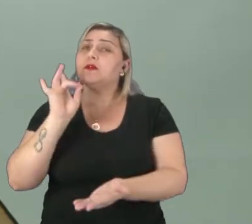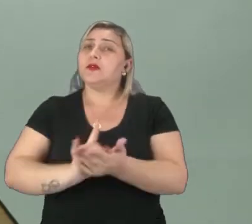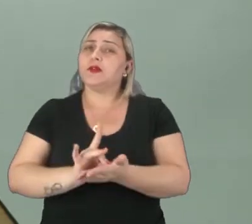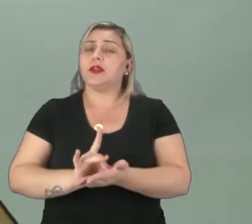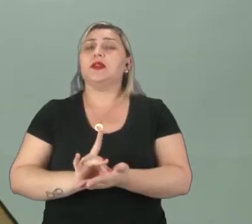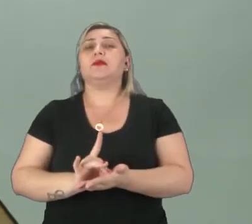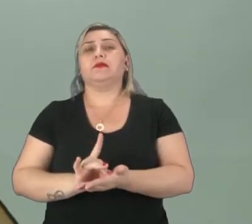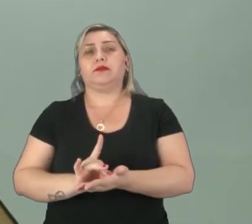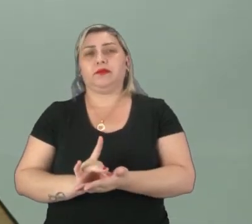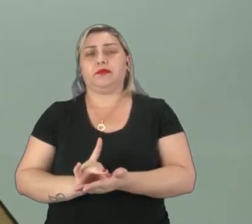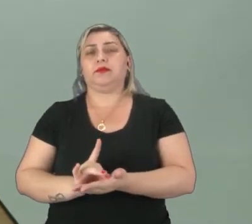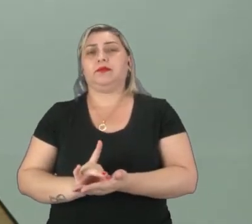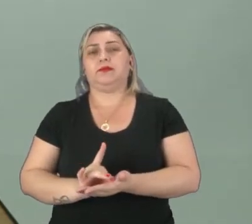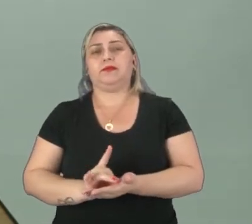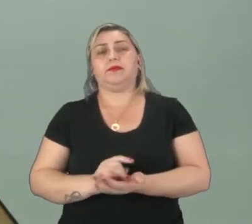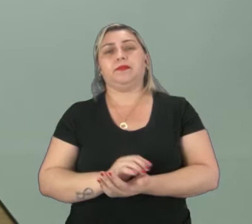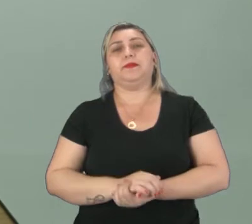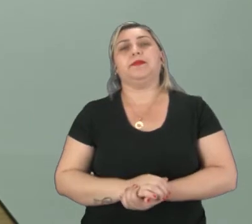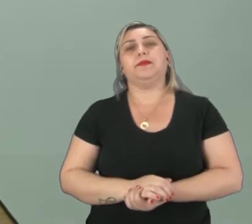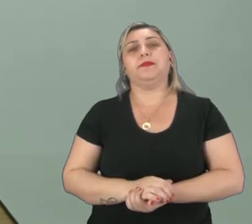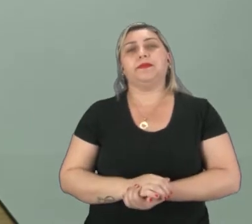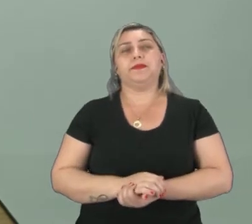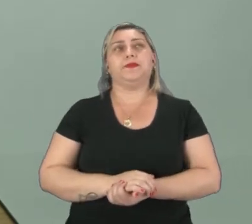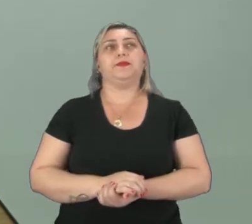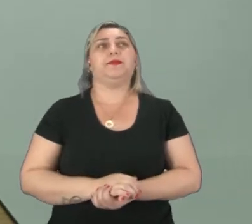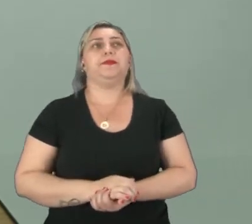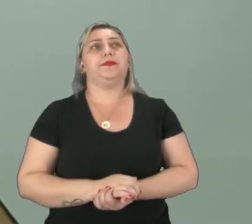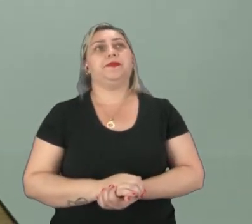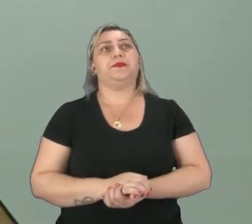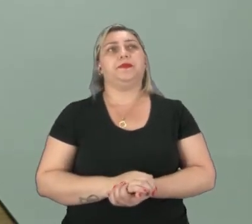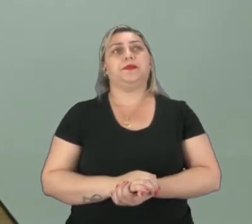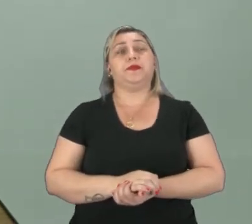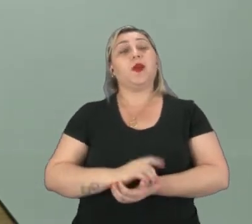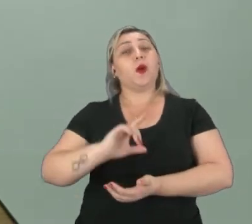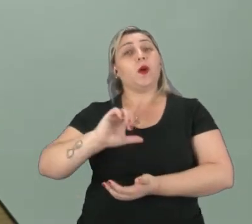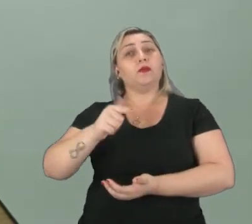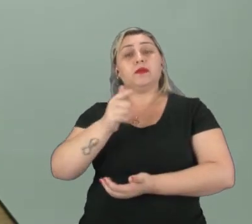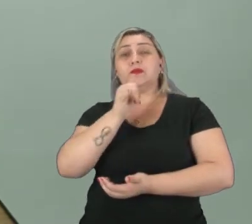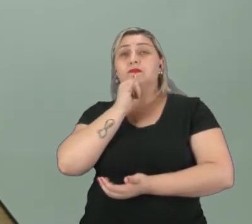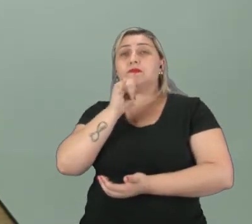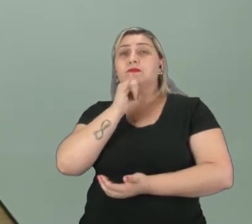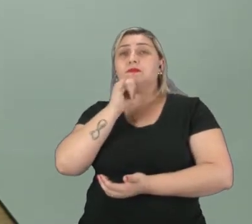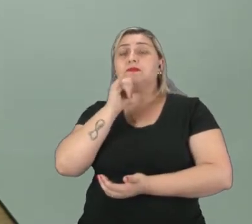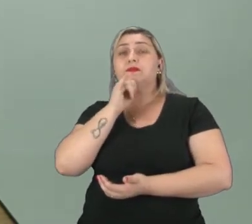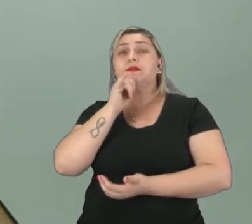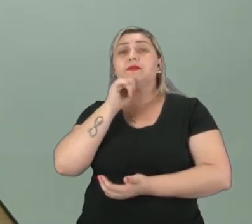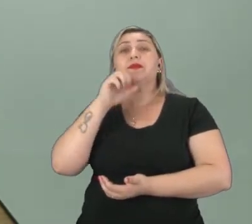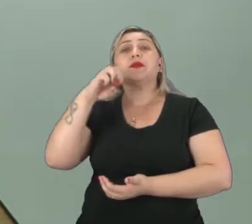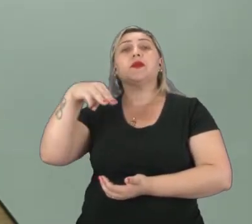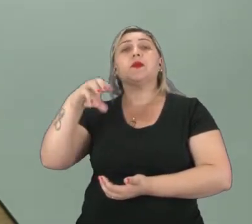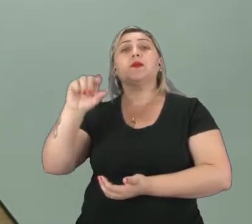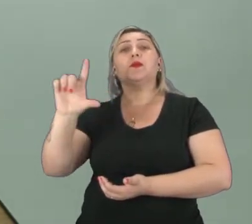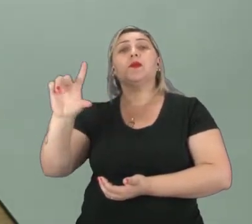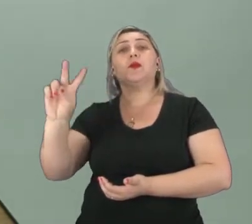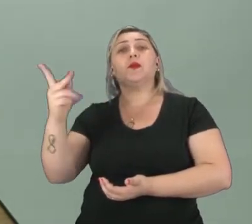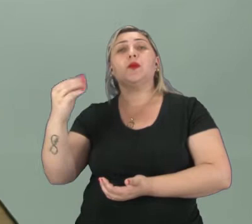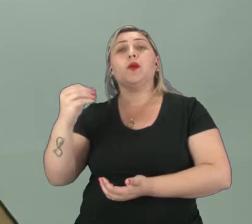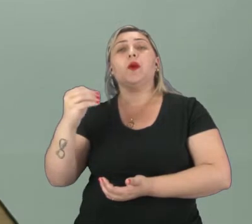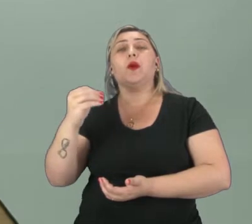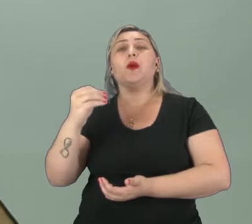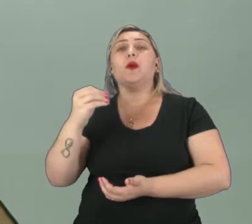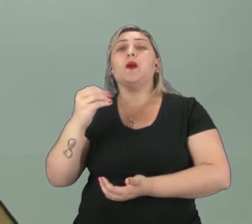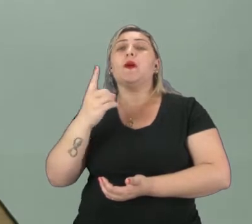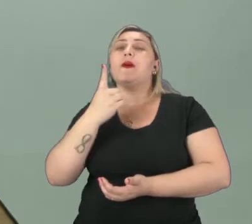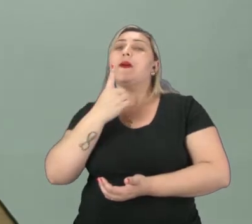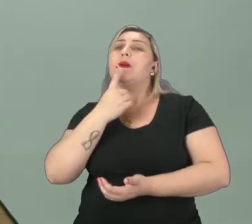dele, né? O sabor que realmente ele tem. E aí, outro exemplo que eu trouxe também foi o molho de tomate, que a gente compra